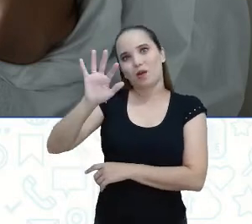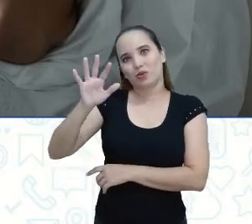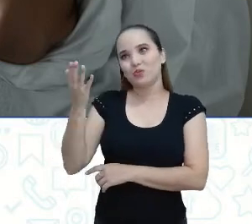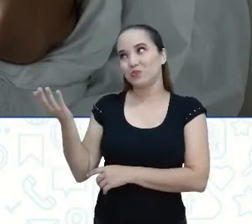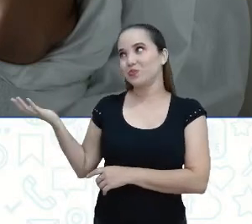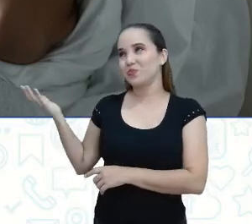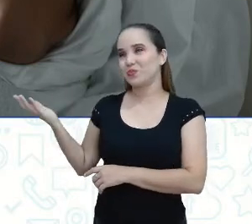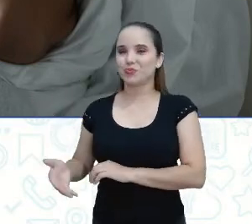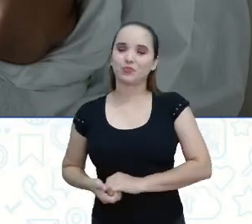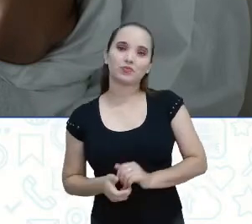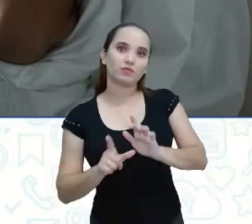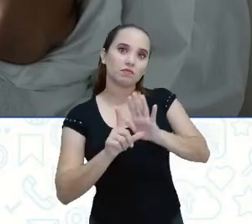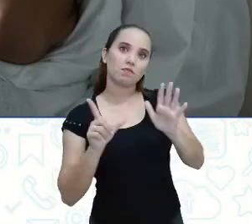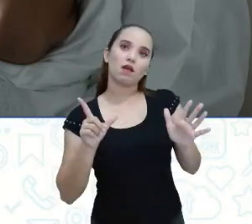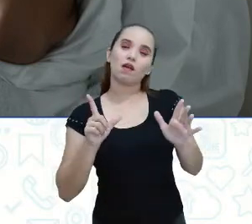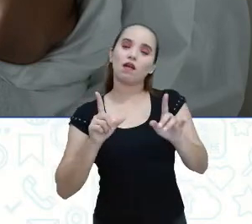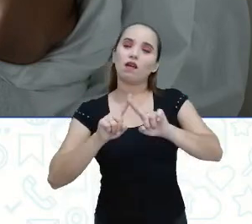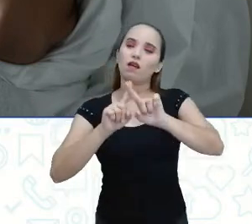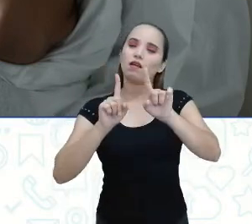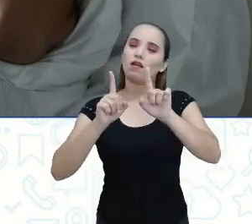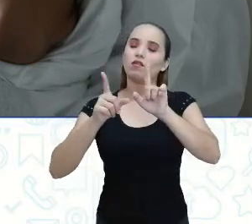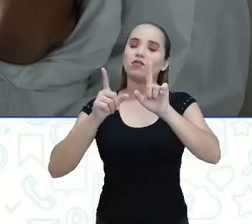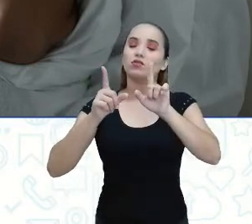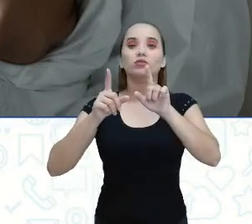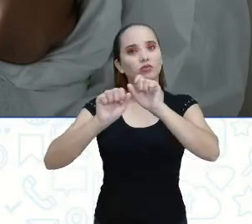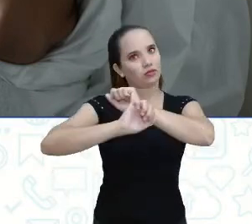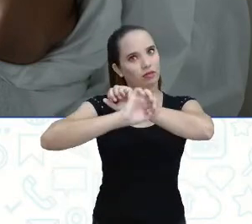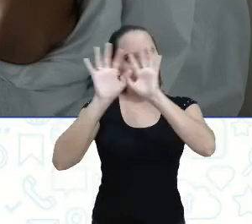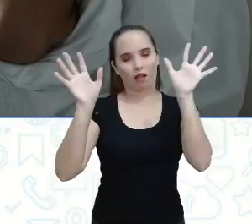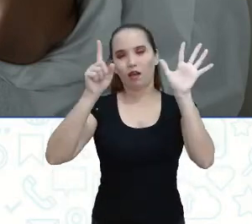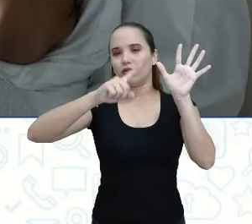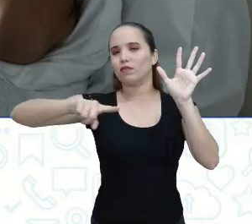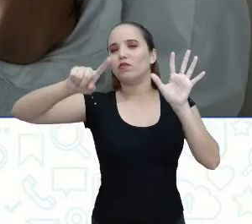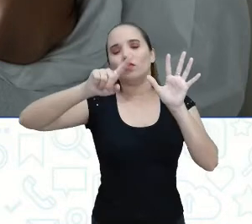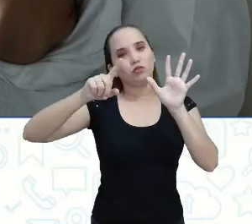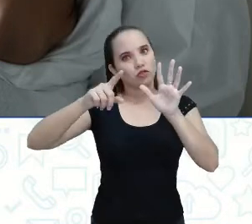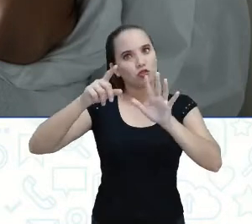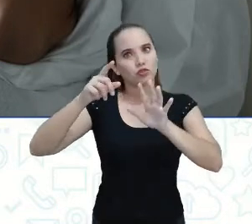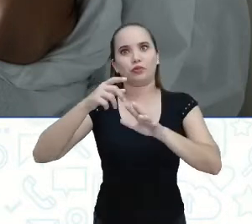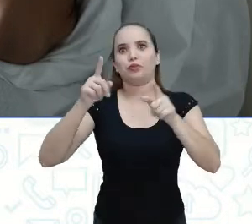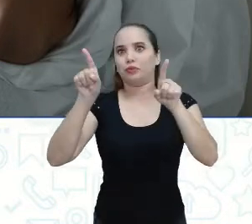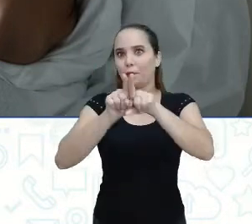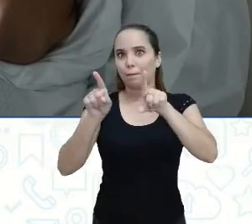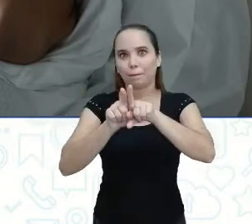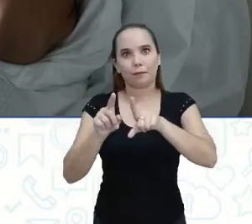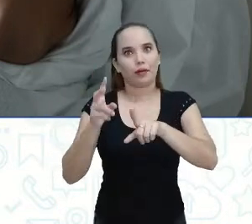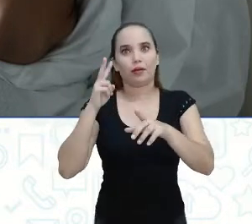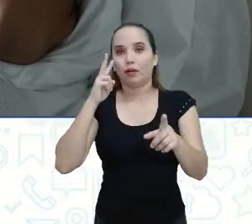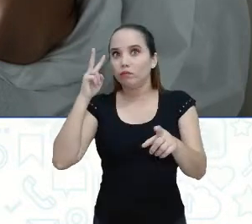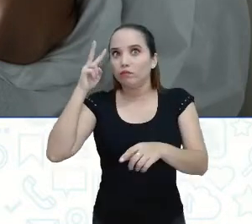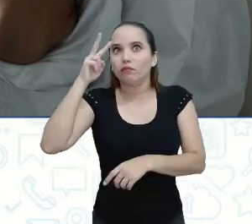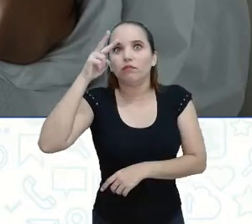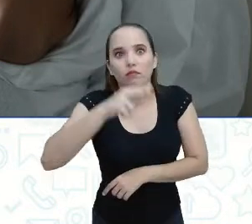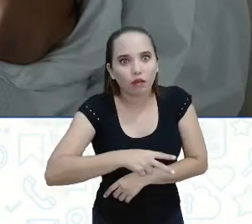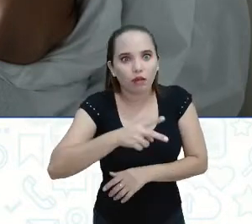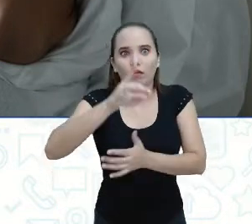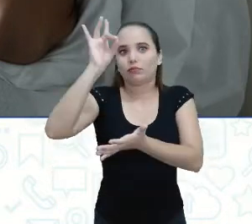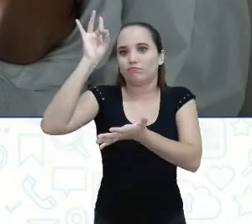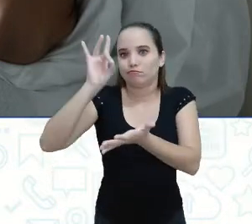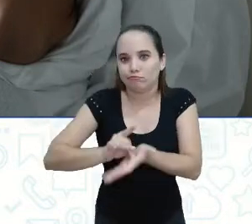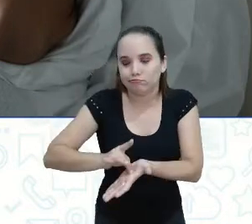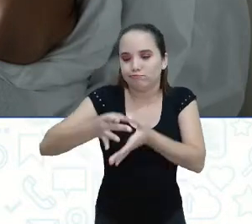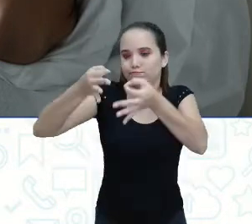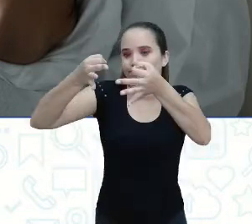que vocês provavelmente não visualizaram a mesma mulher, a mesma cama,